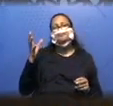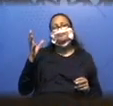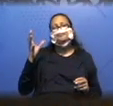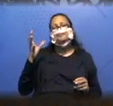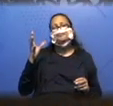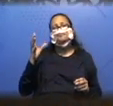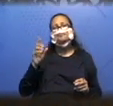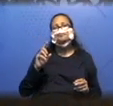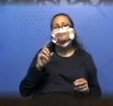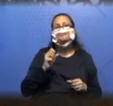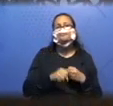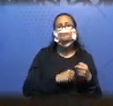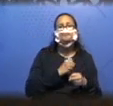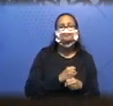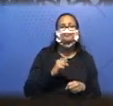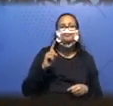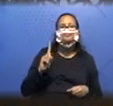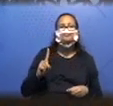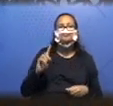O que aconteceu em